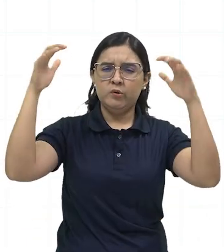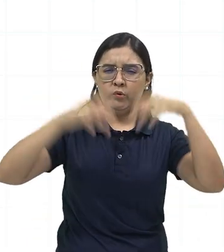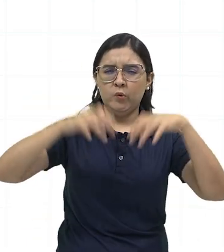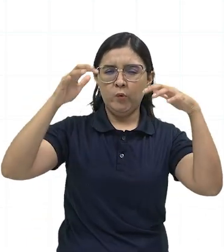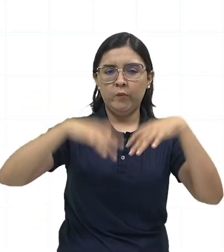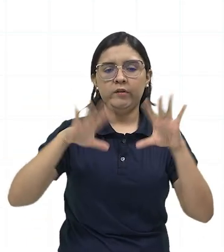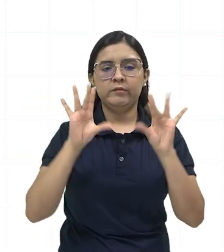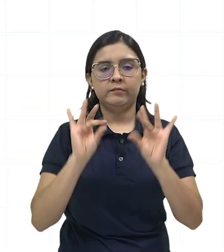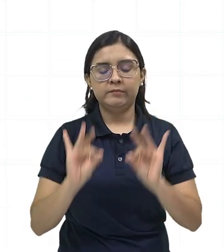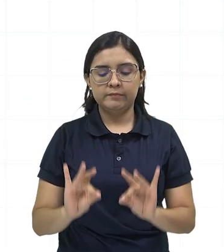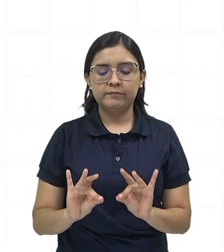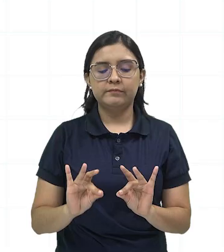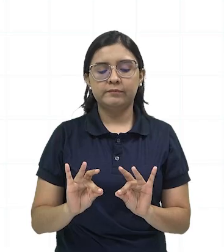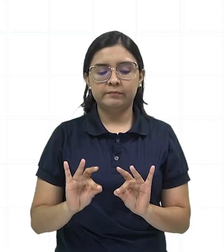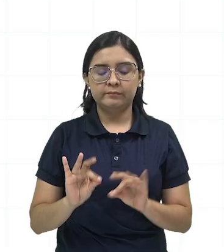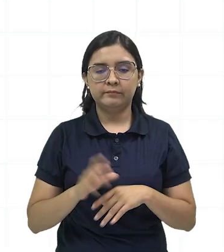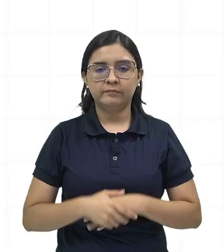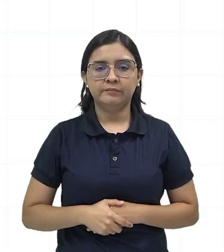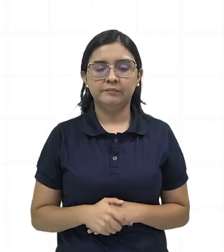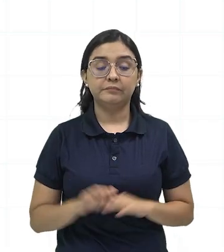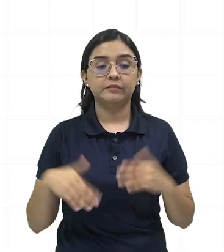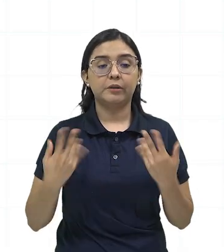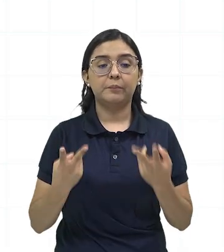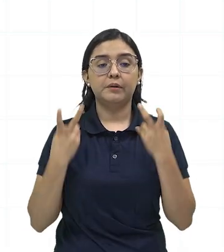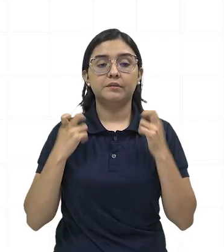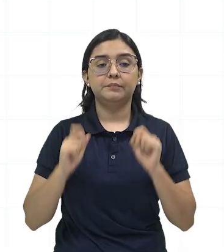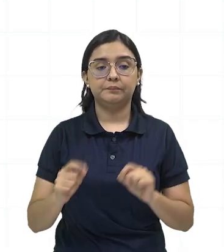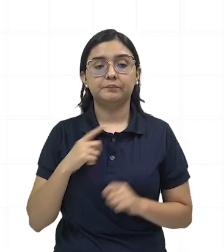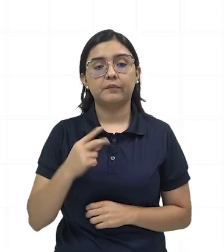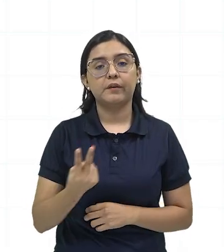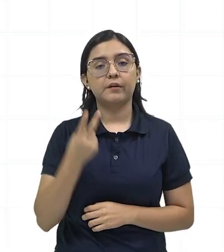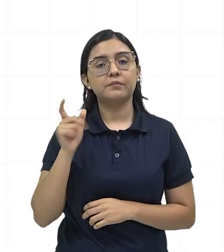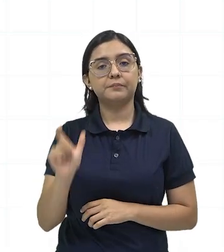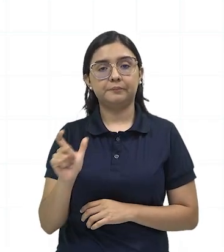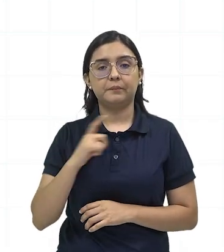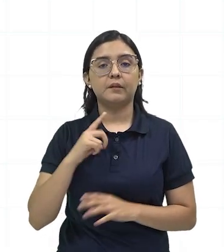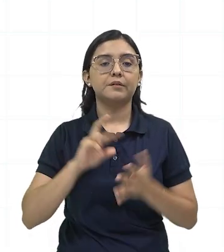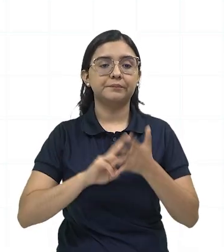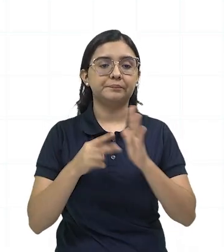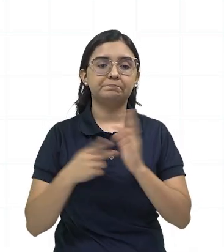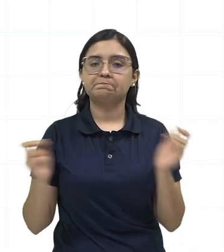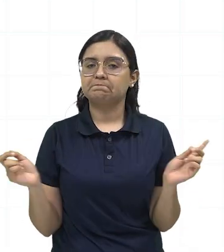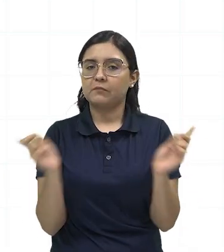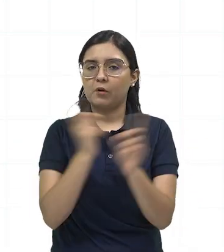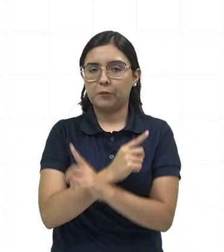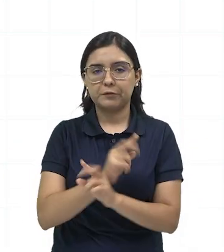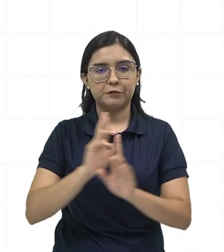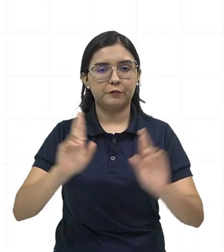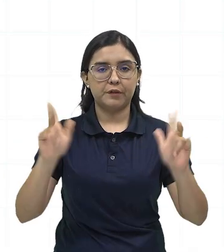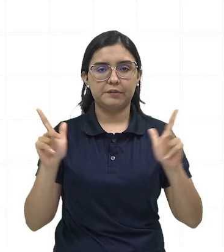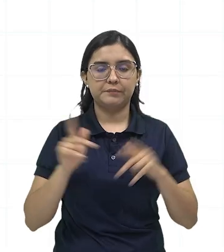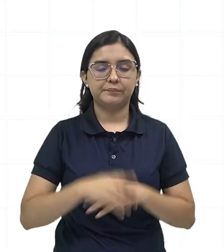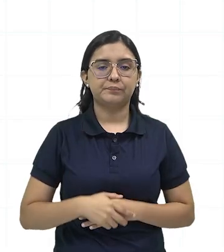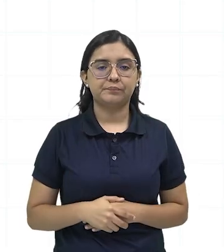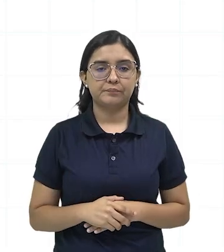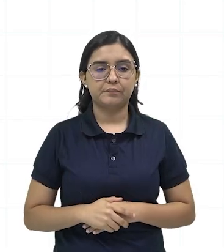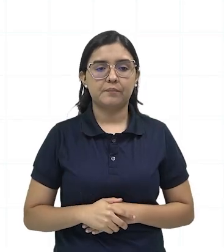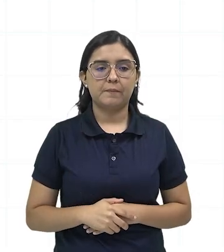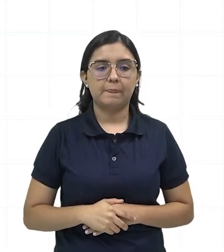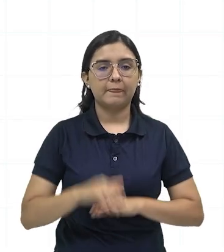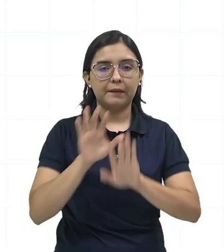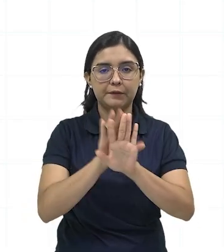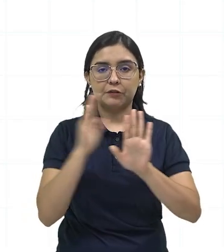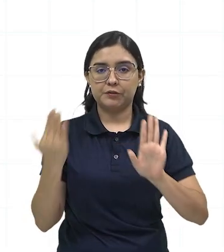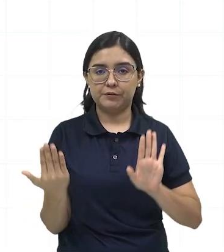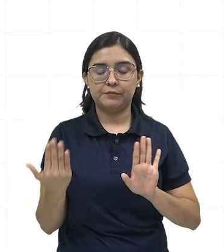Chuvoso. Então, observe que as duas palavras elas têm sentido completamente diferentes. Então, essa é a